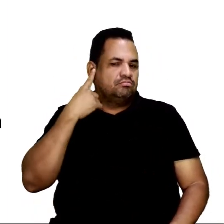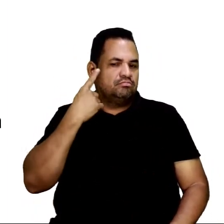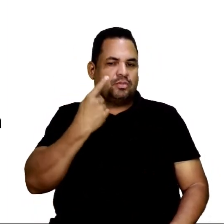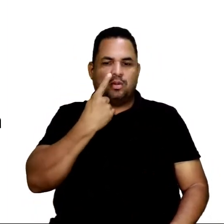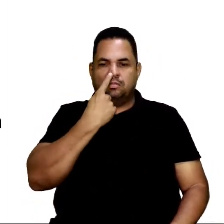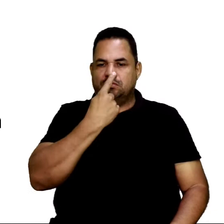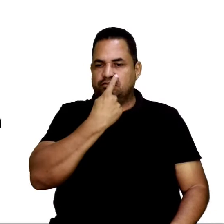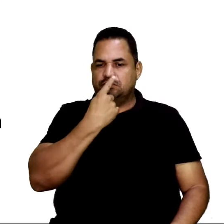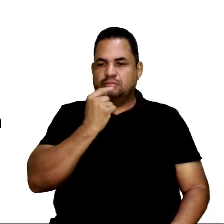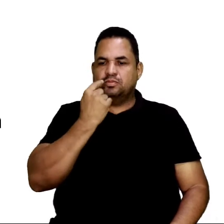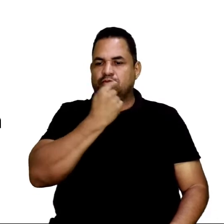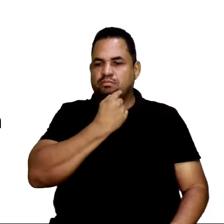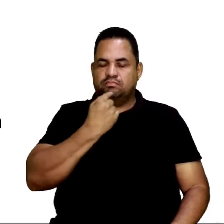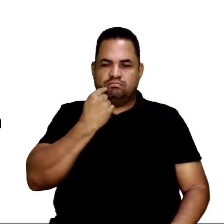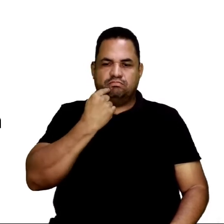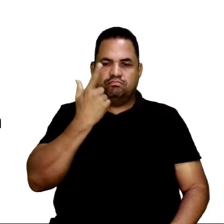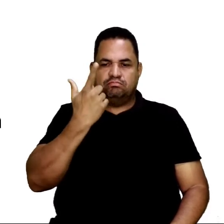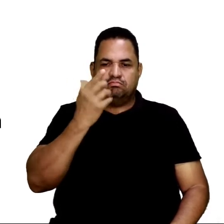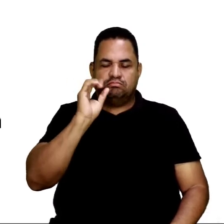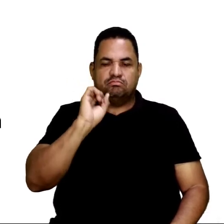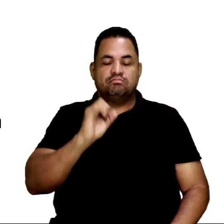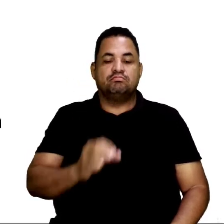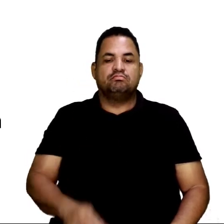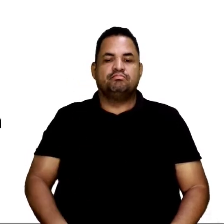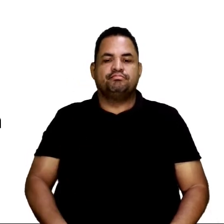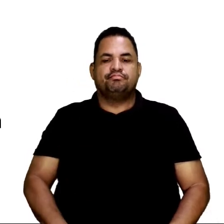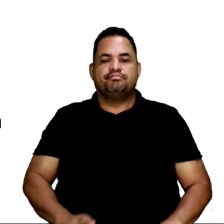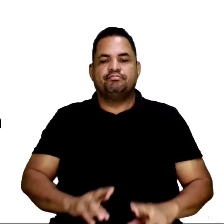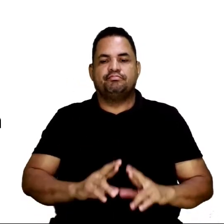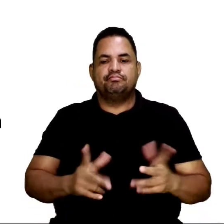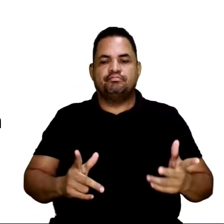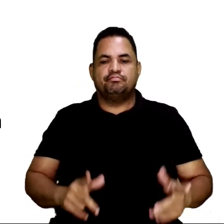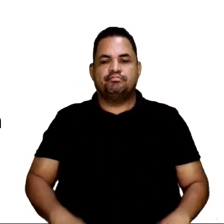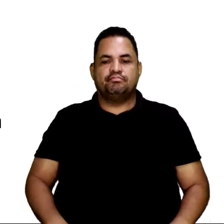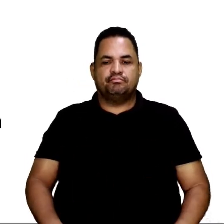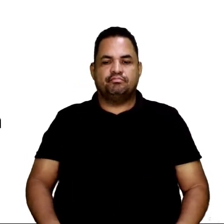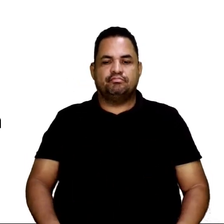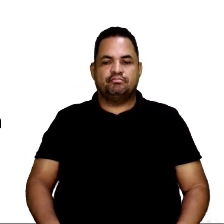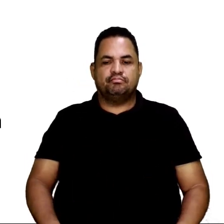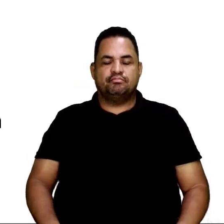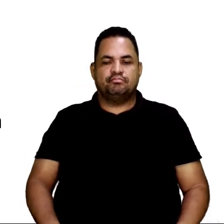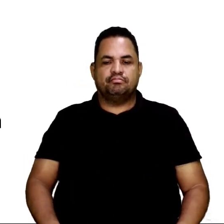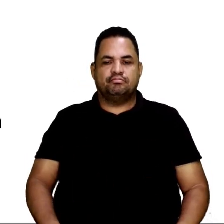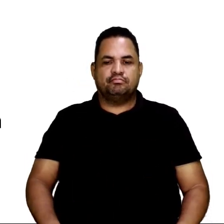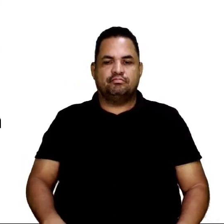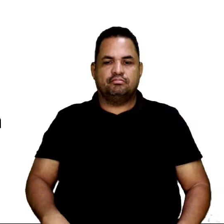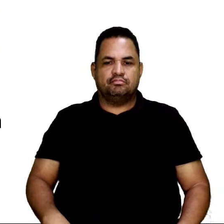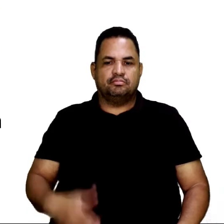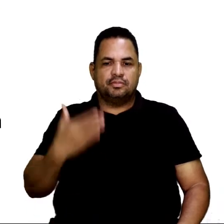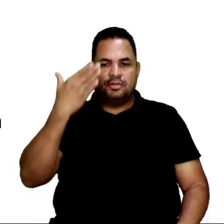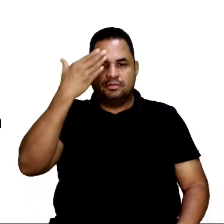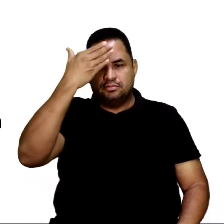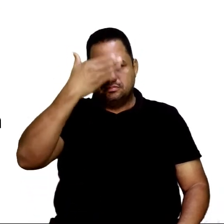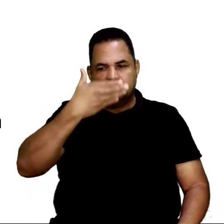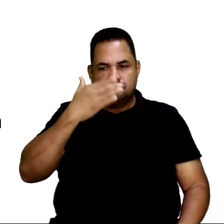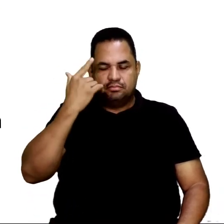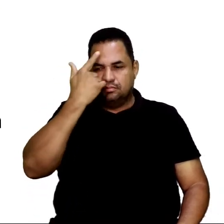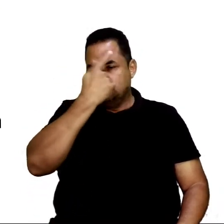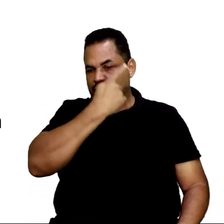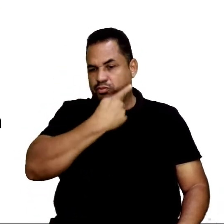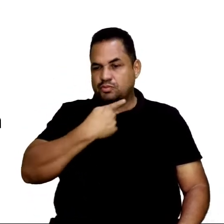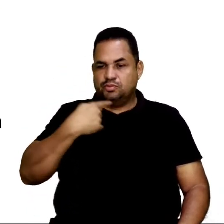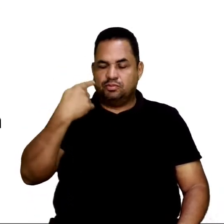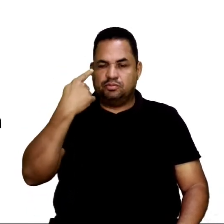narinas, a nossa boca, sim senhor, tá? Distingue-se face com olhos, tá vendo os olhos? Pois